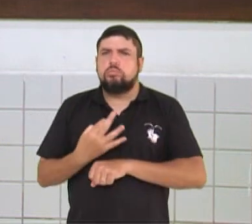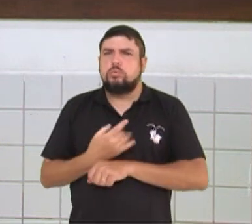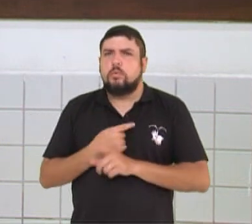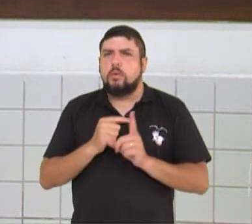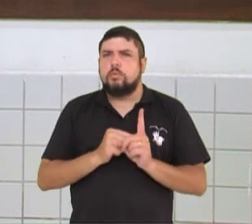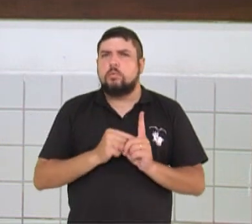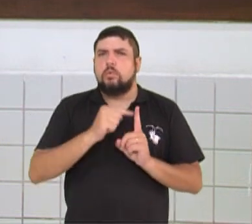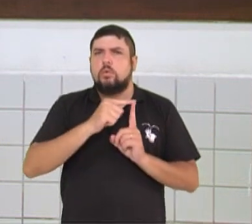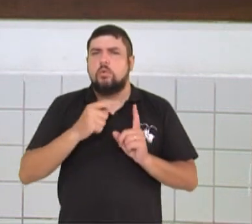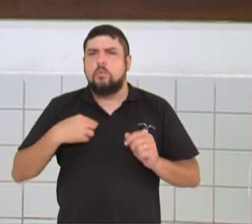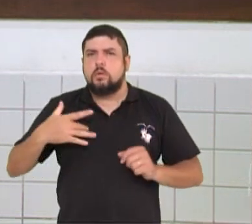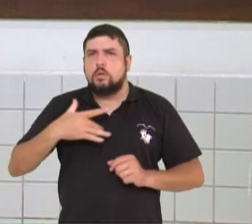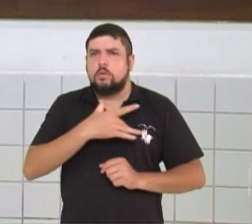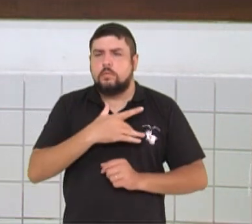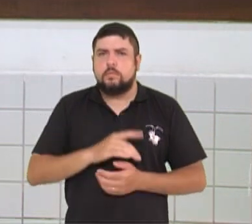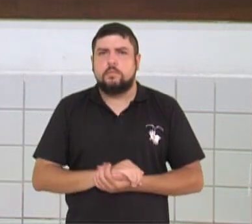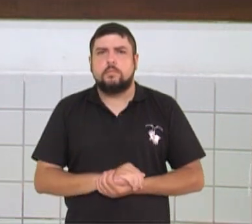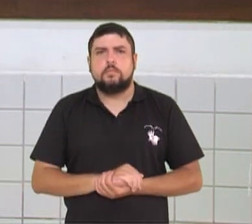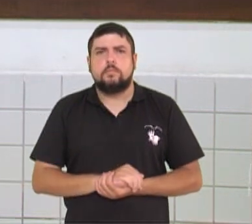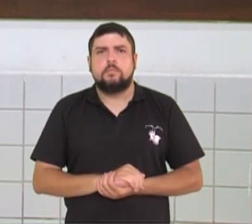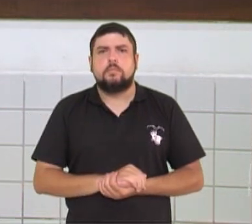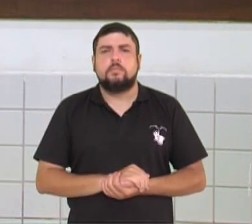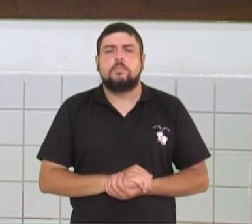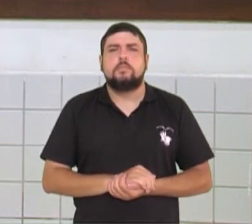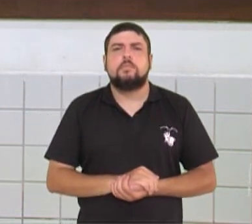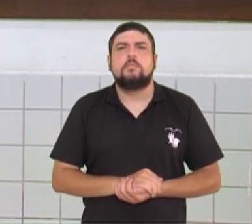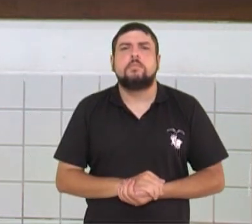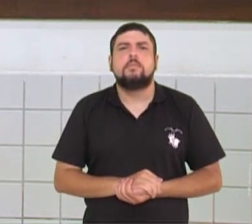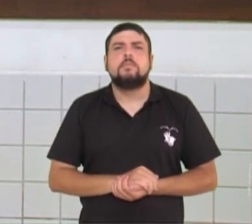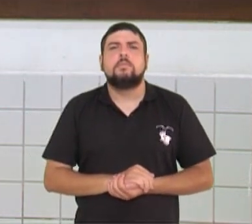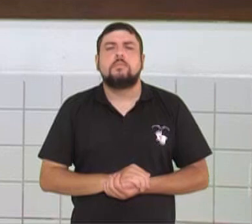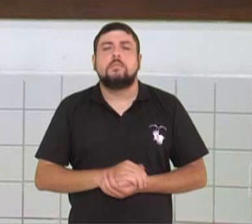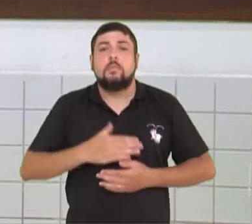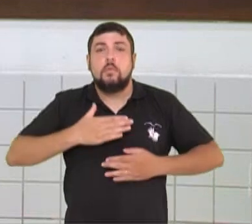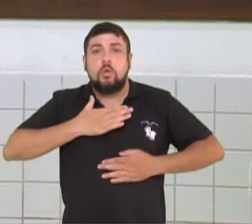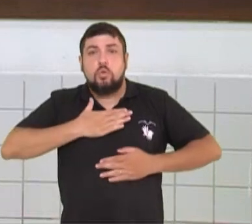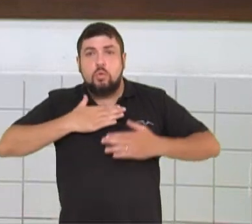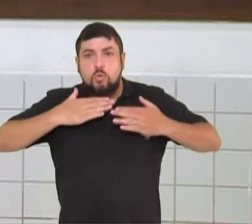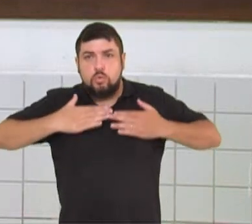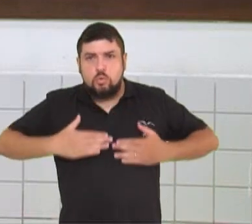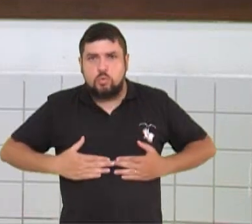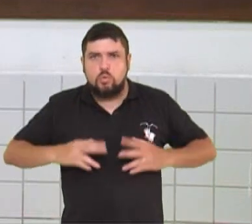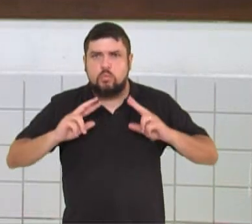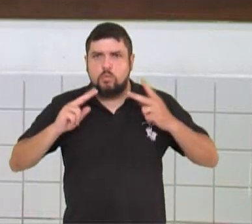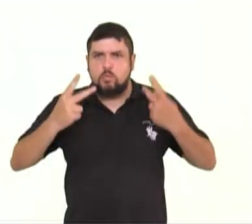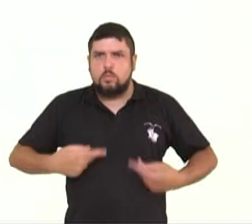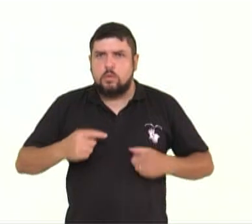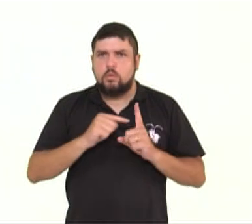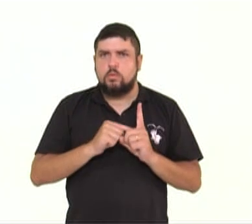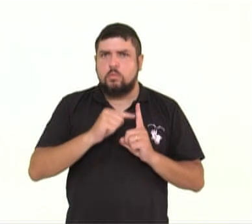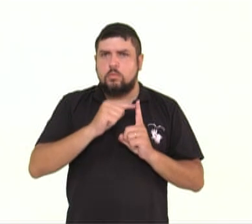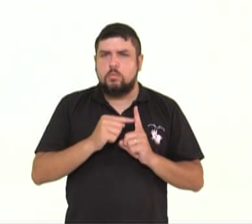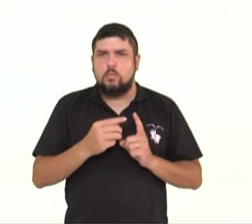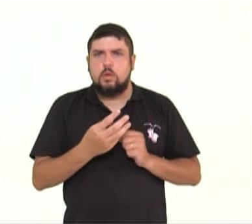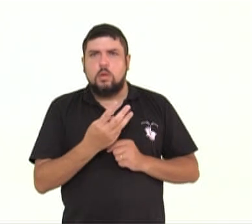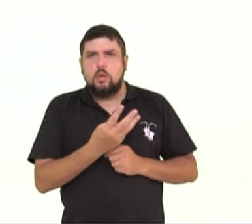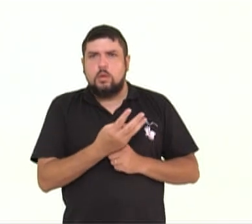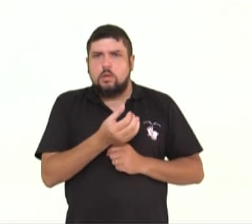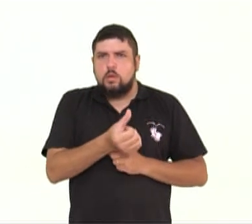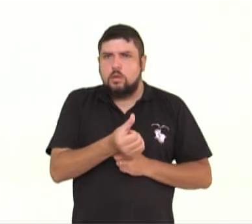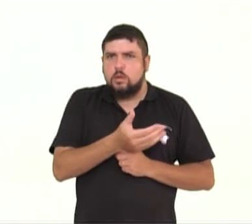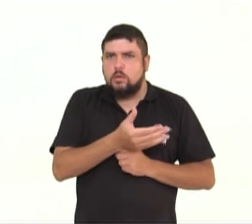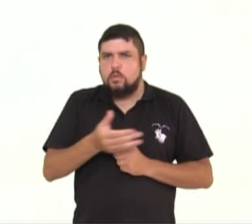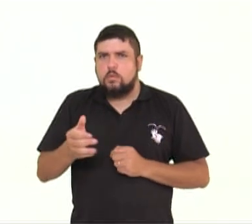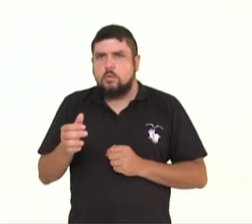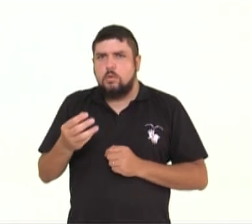estamos saudáveis ou não. Então vamos lá. O corpo humano apresenta uma temperatura normal entre 36 e